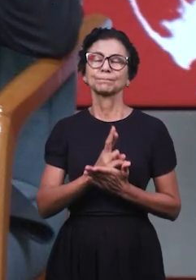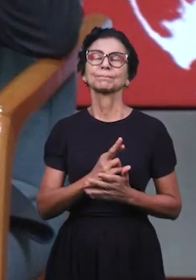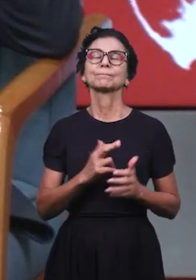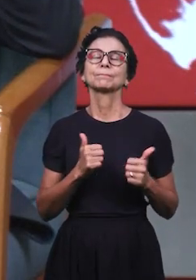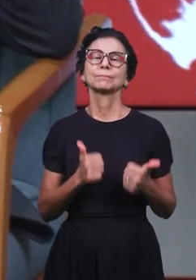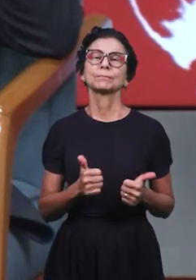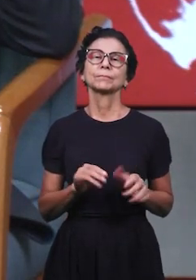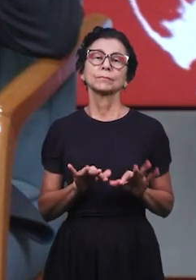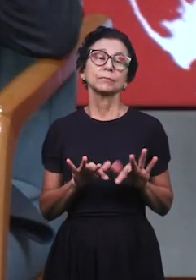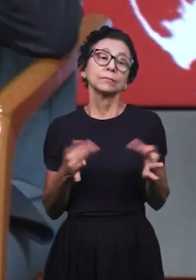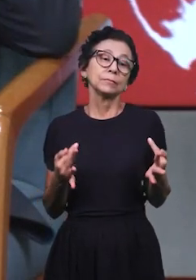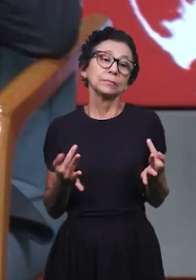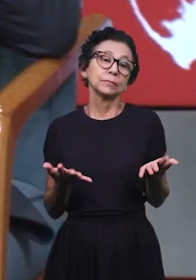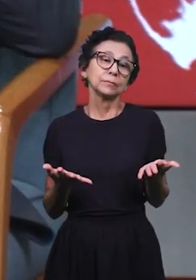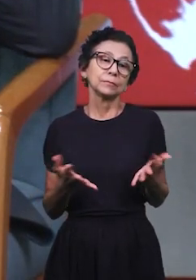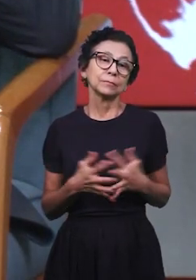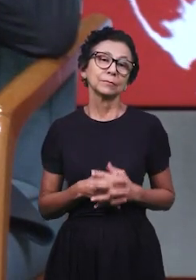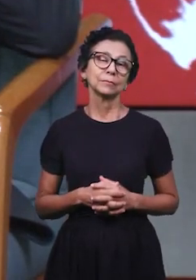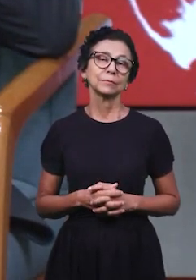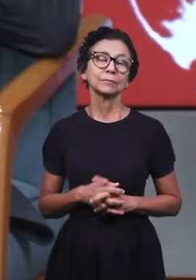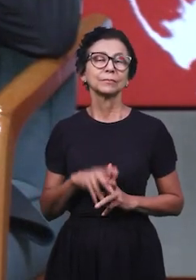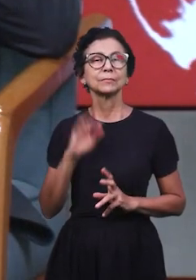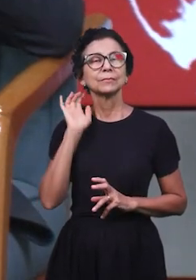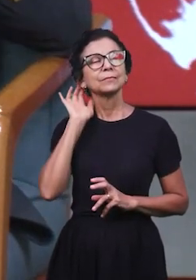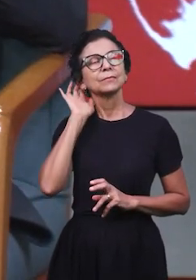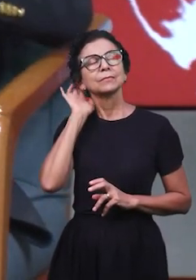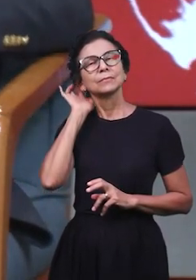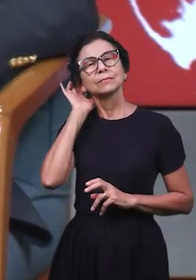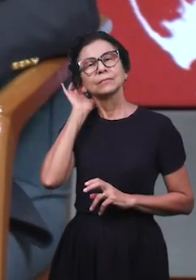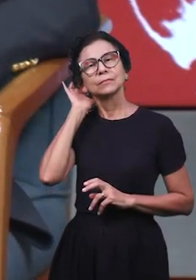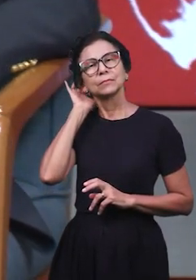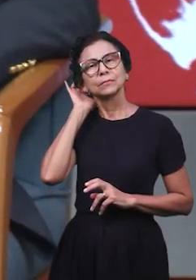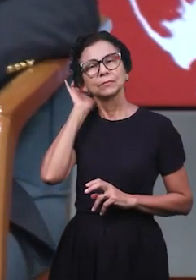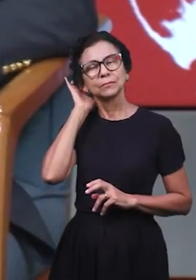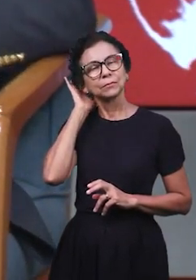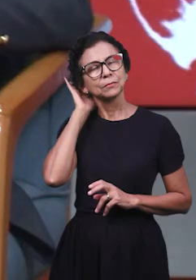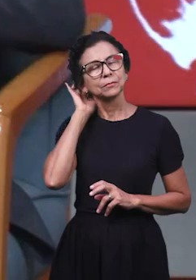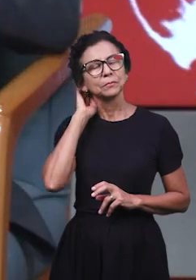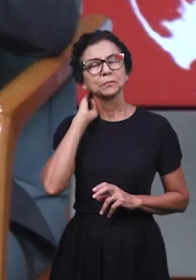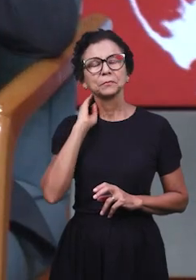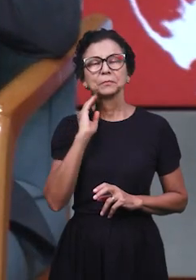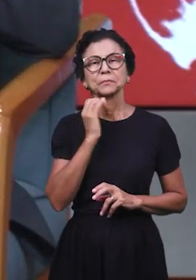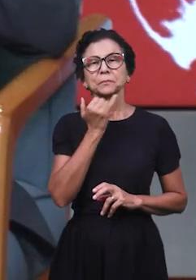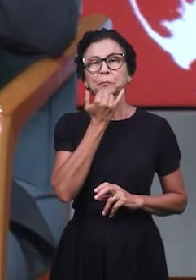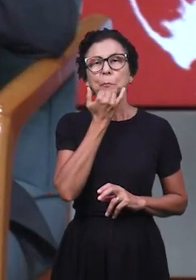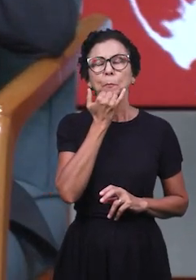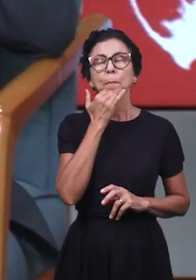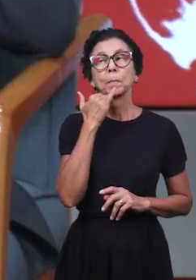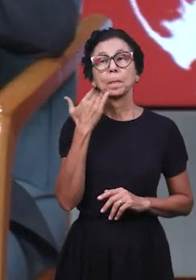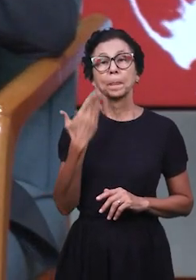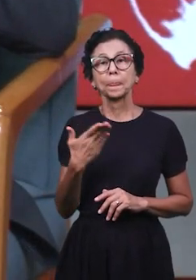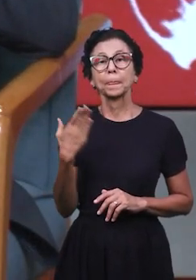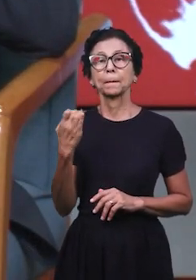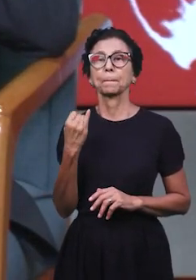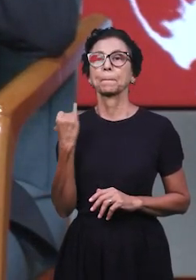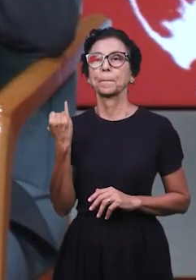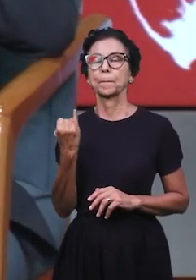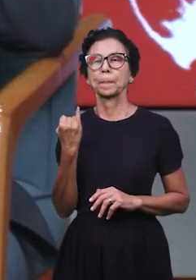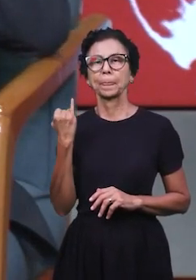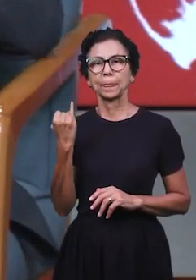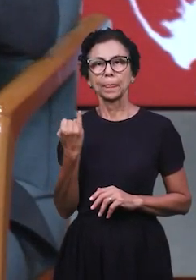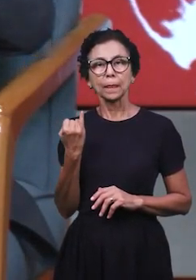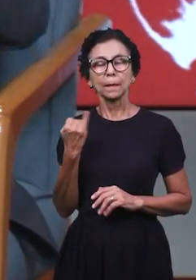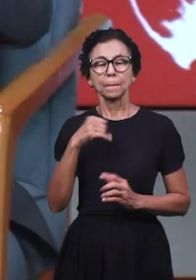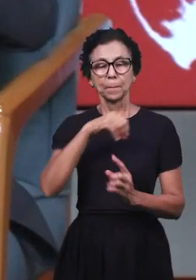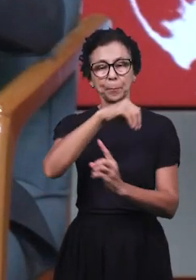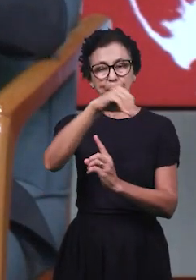Simples assim. Pois, e é isso que é muito importante como um recurso